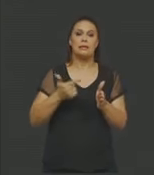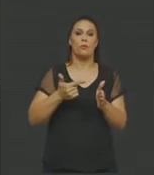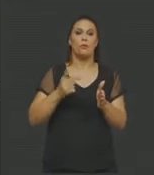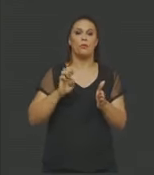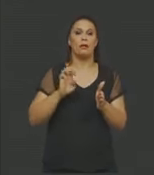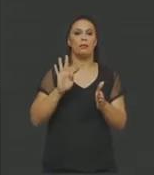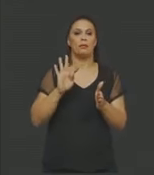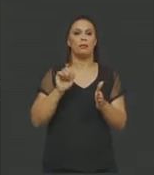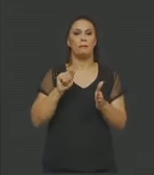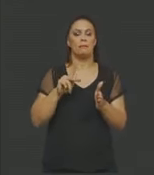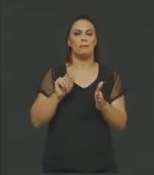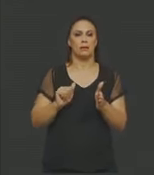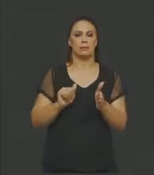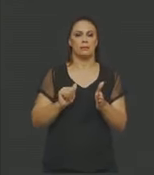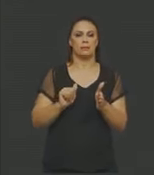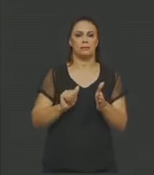da